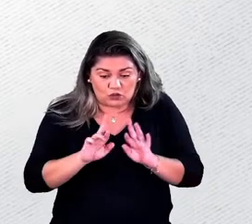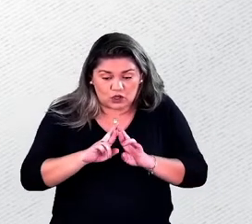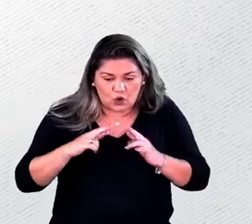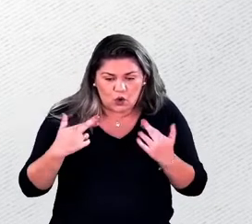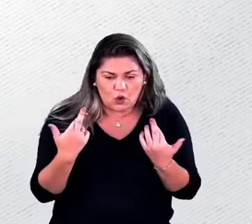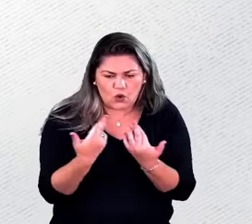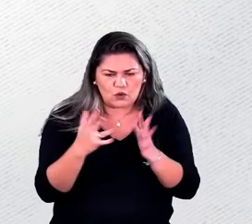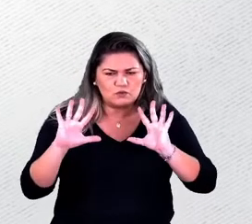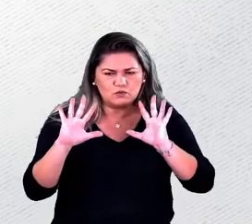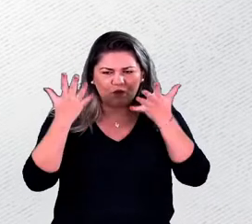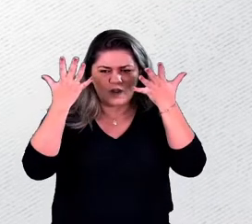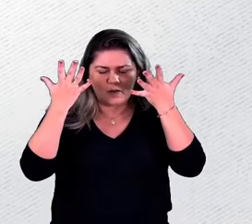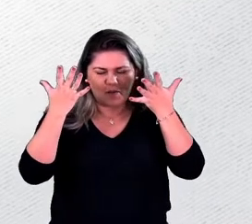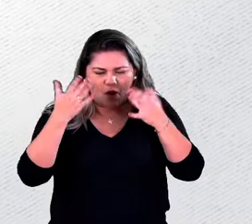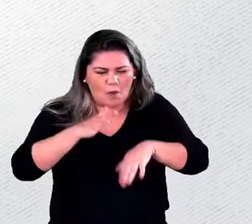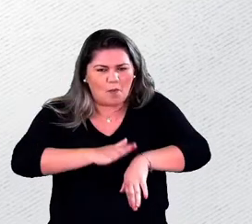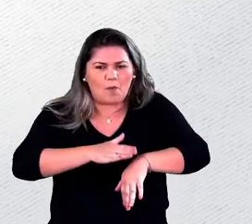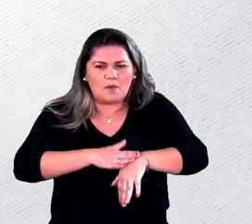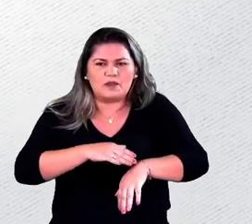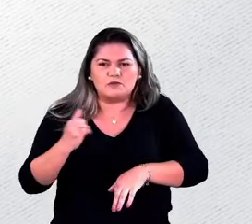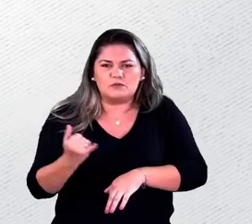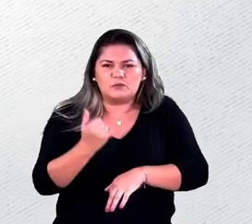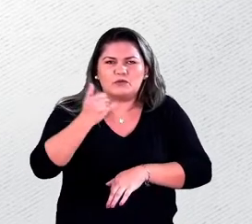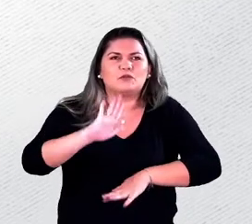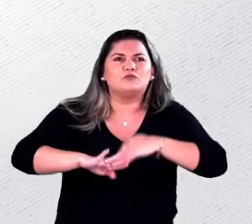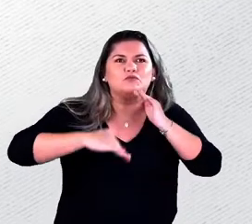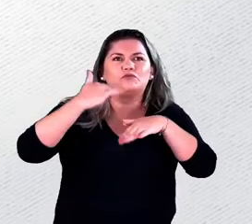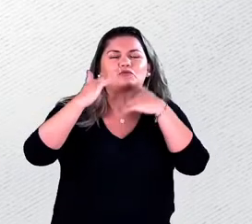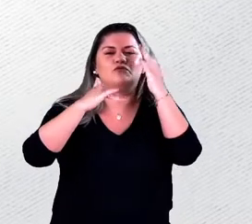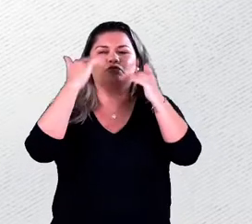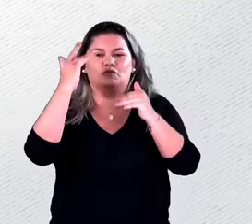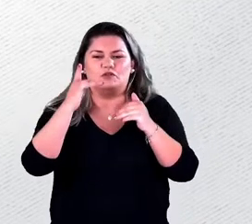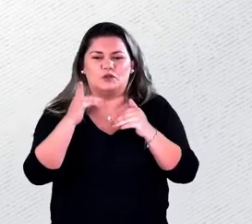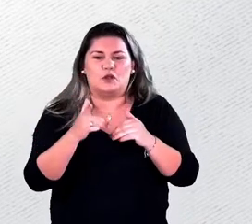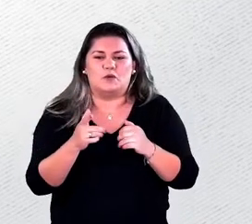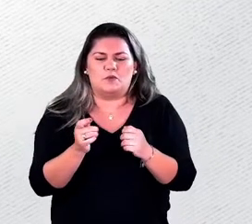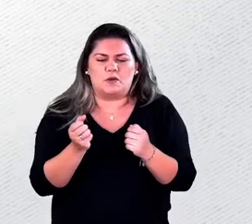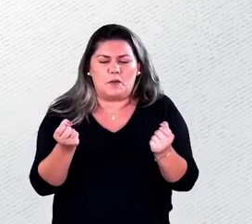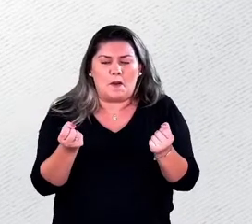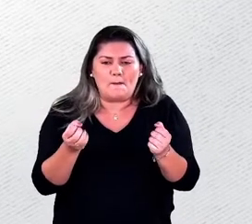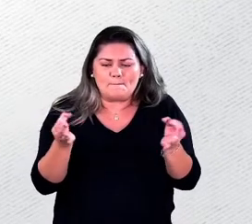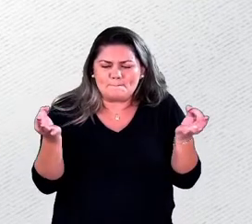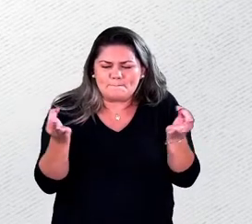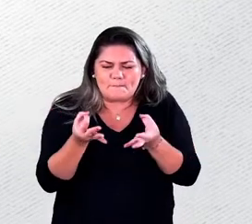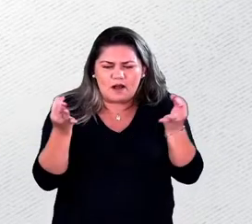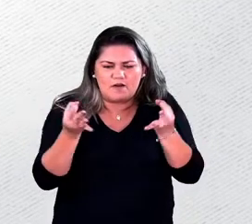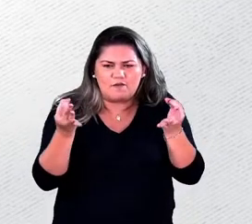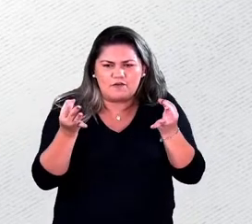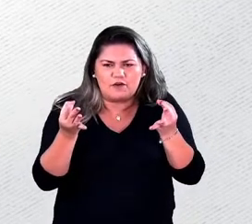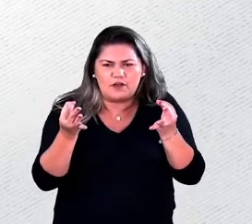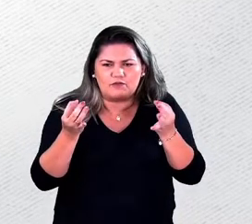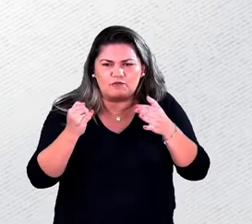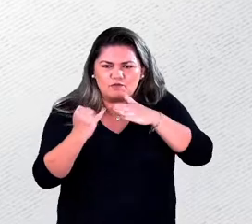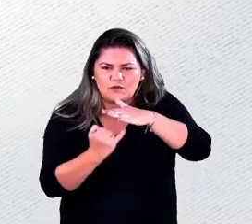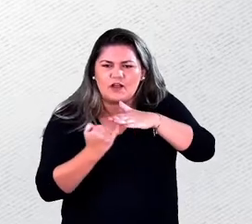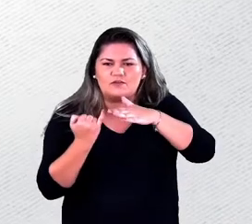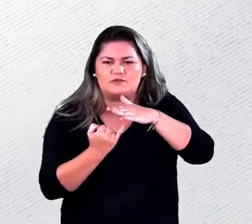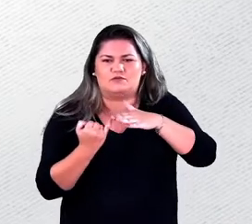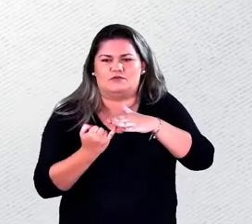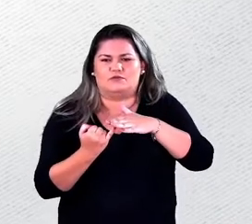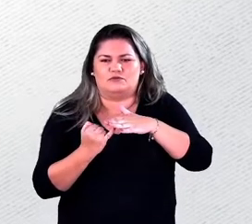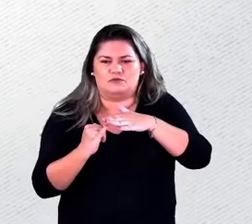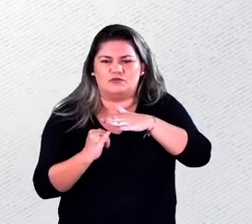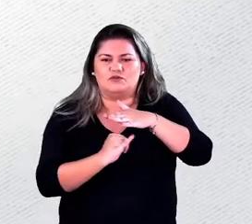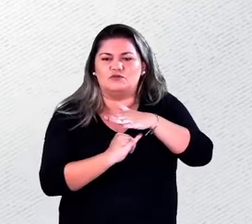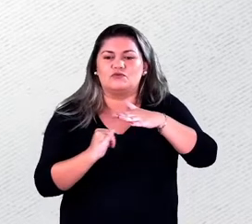o momento importante para o desenvolvimento e para ir para o aperfeiçoamento institucional do Ministério